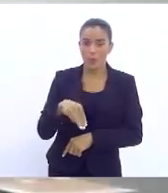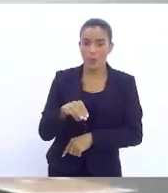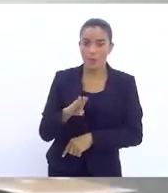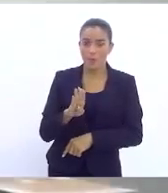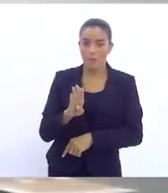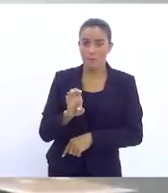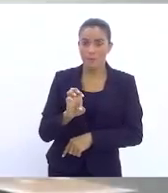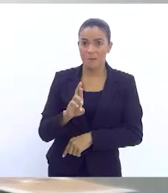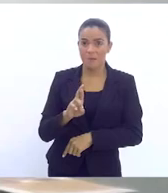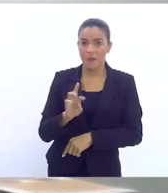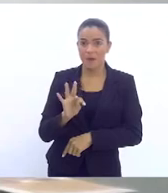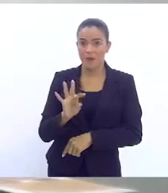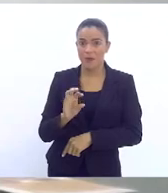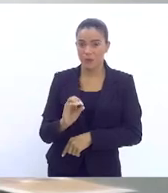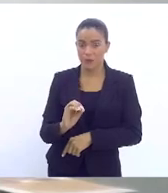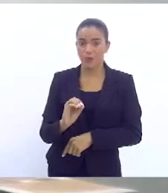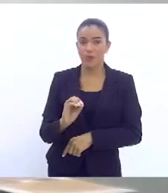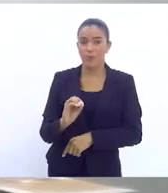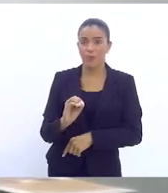do